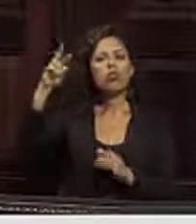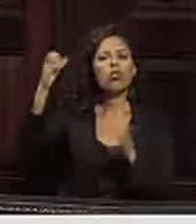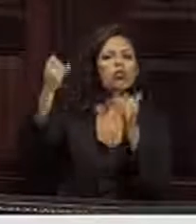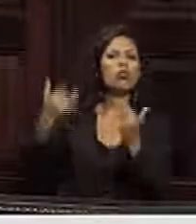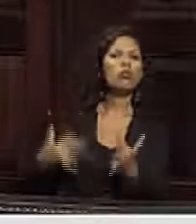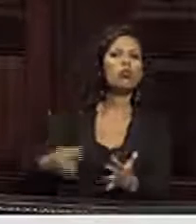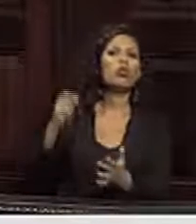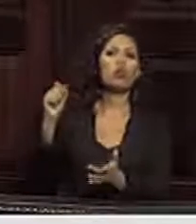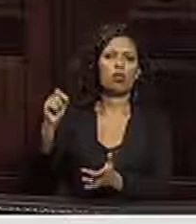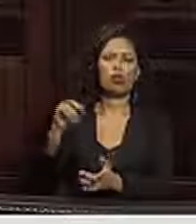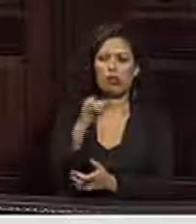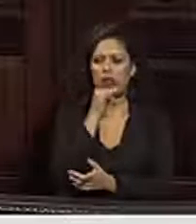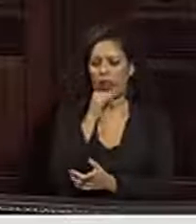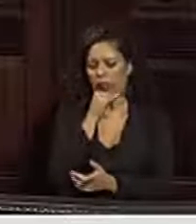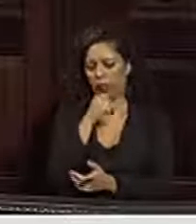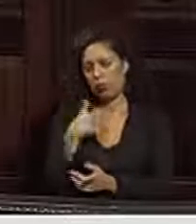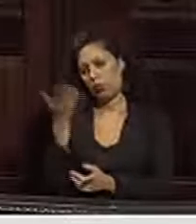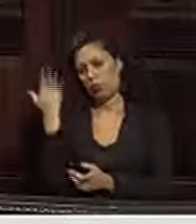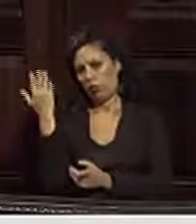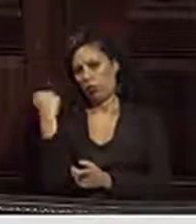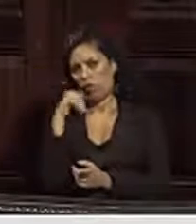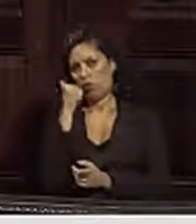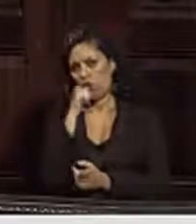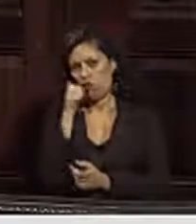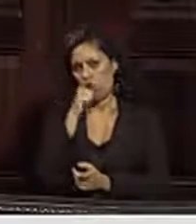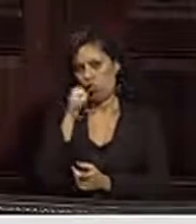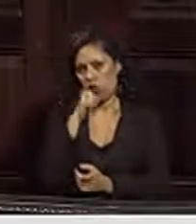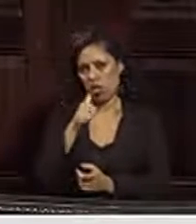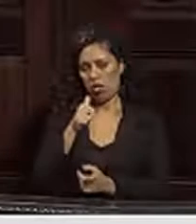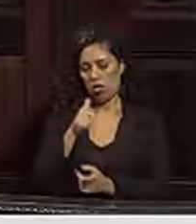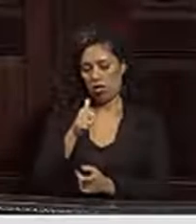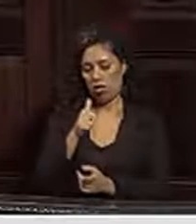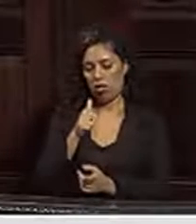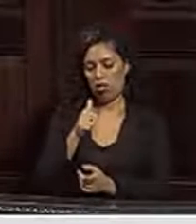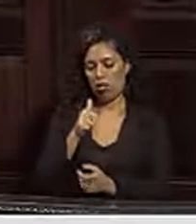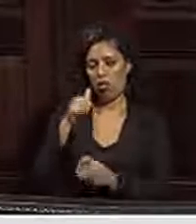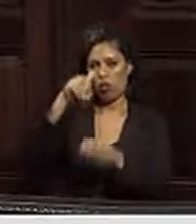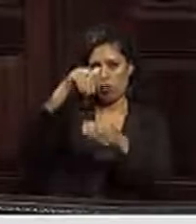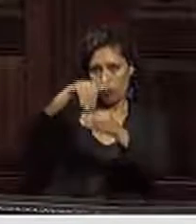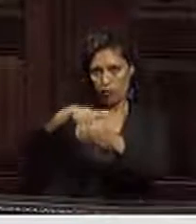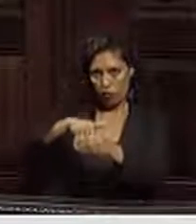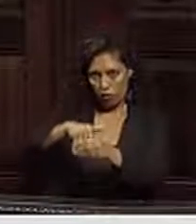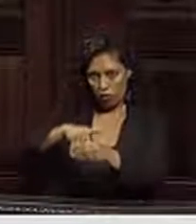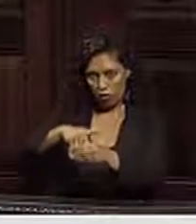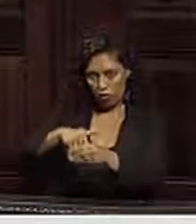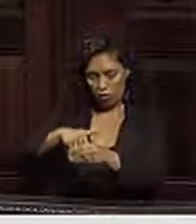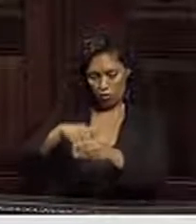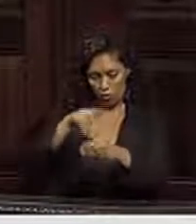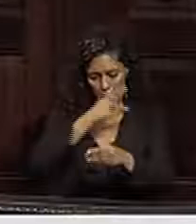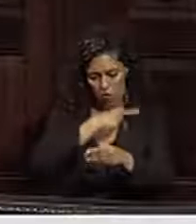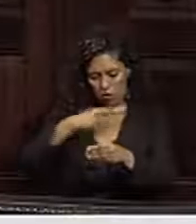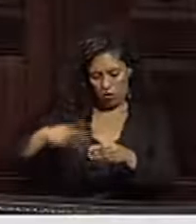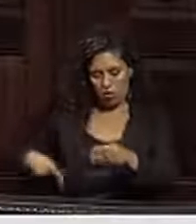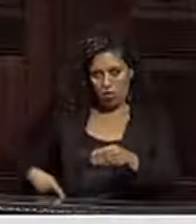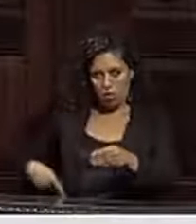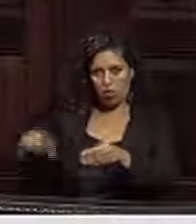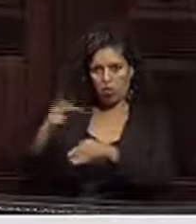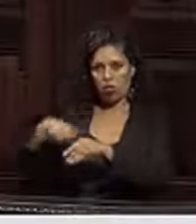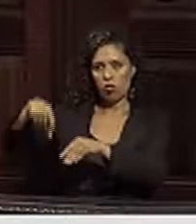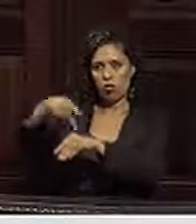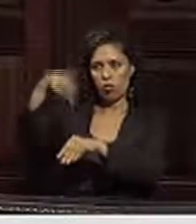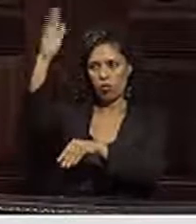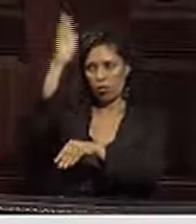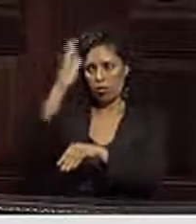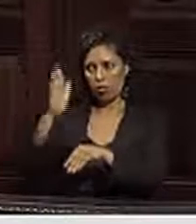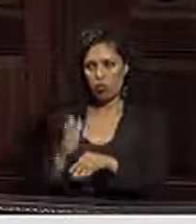presidenta eleita, quando uma mulher é eleita para assumir a presidência do